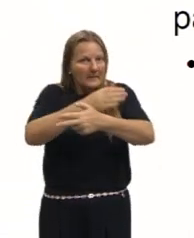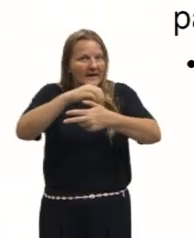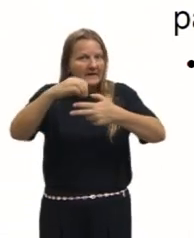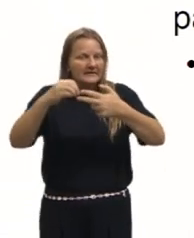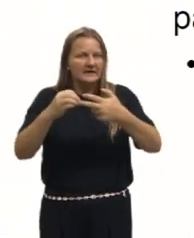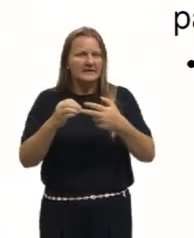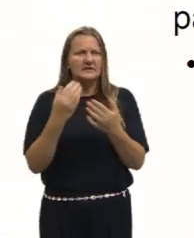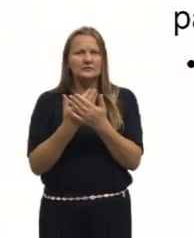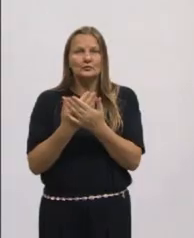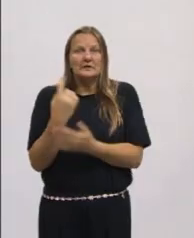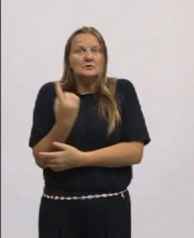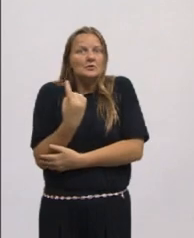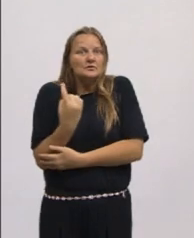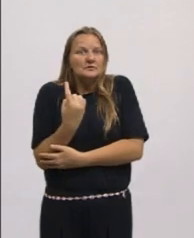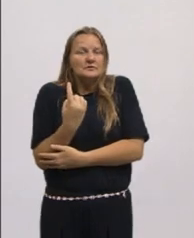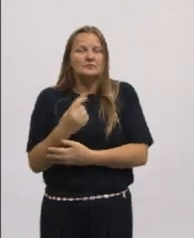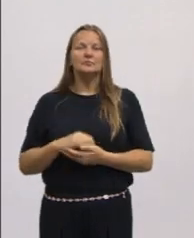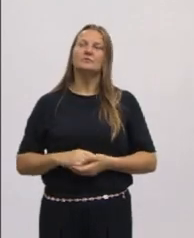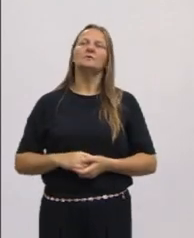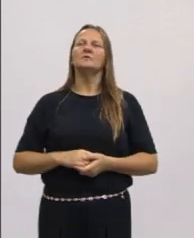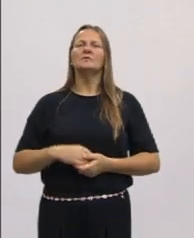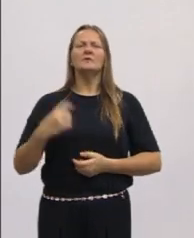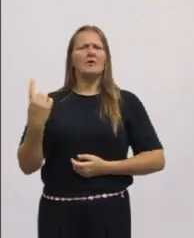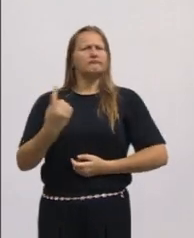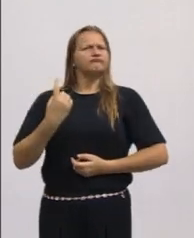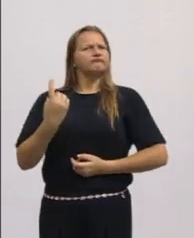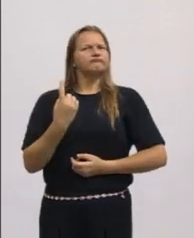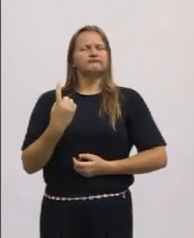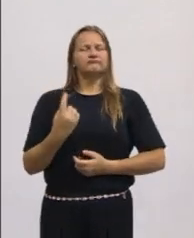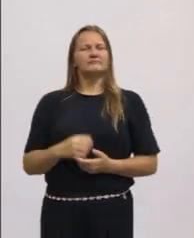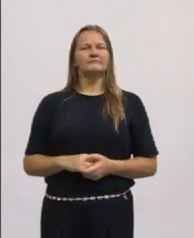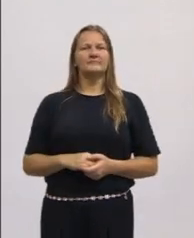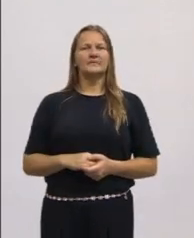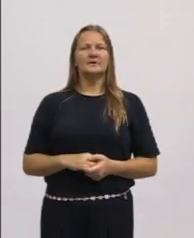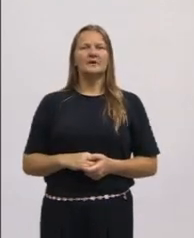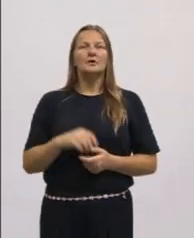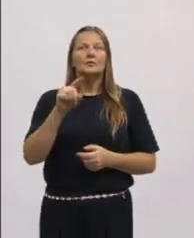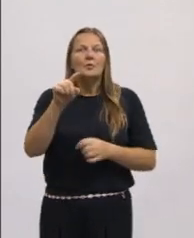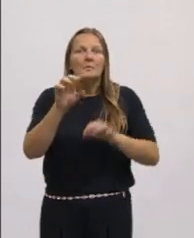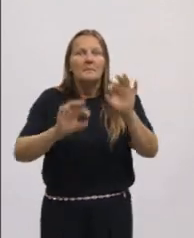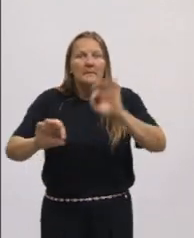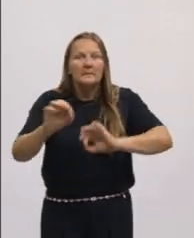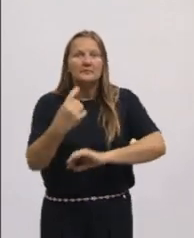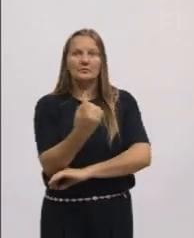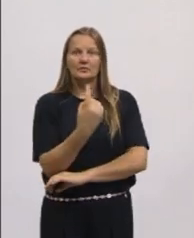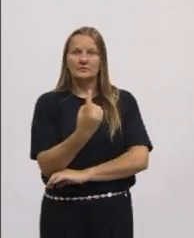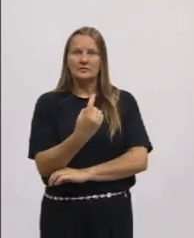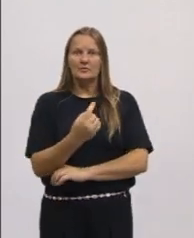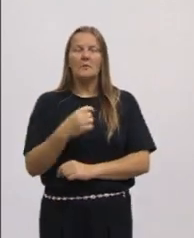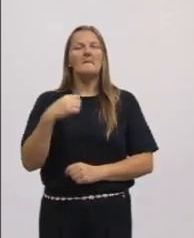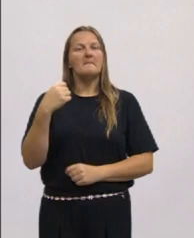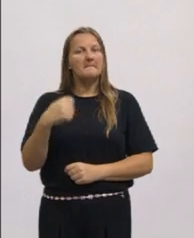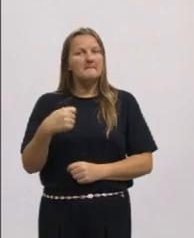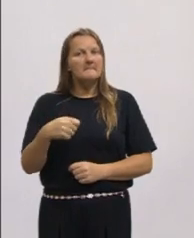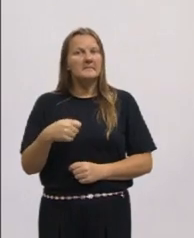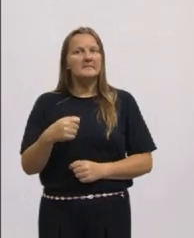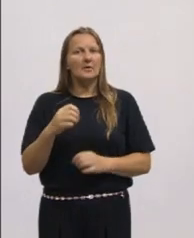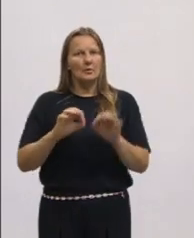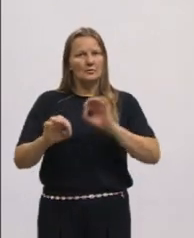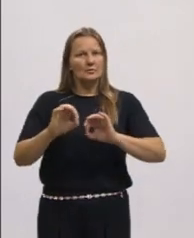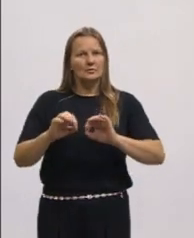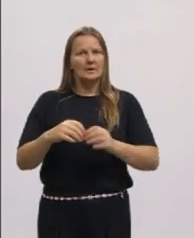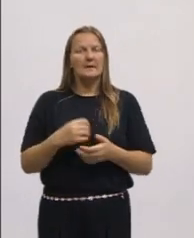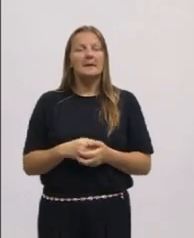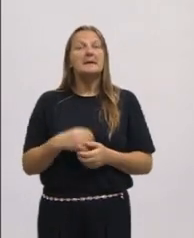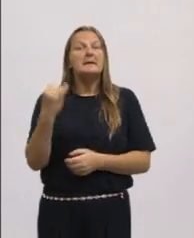estuda sozinho né E que é autônomo aí então tu que tá te preparando sozinho para o Enem ou se preparou sozinho para